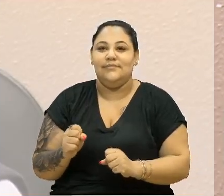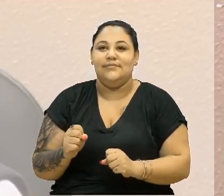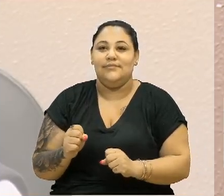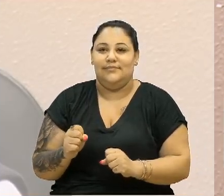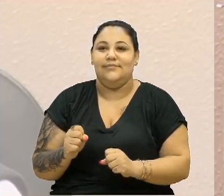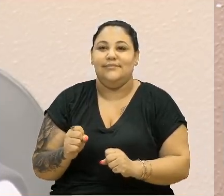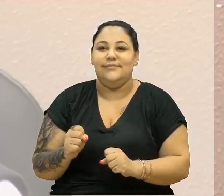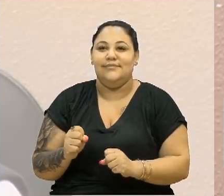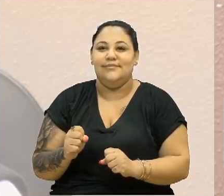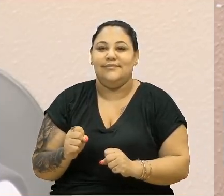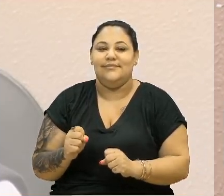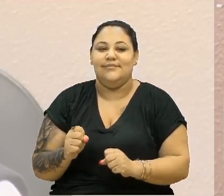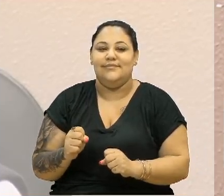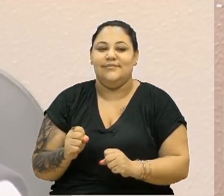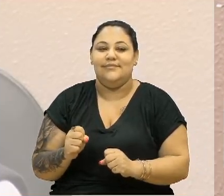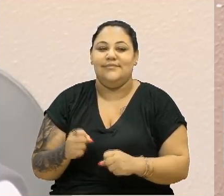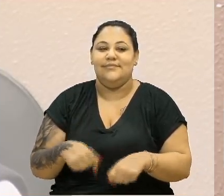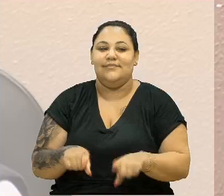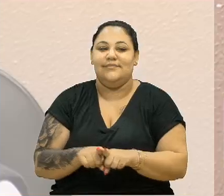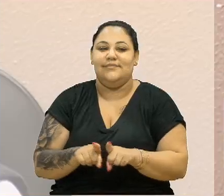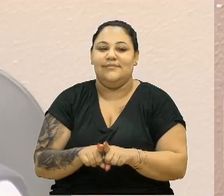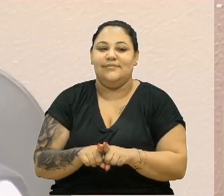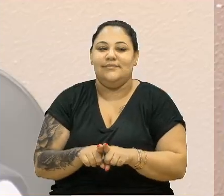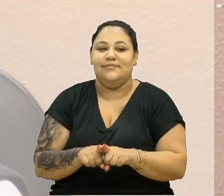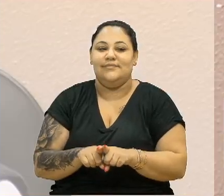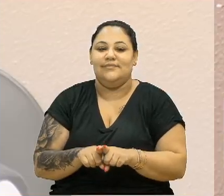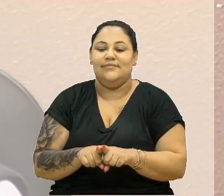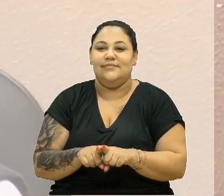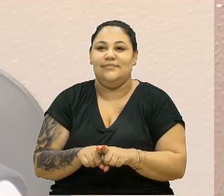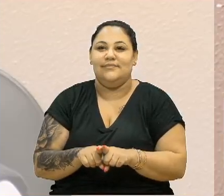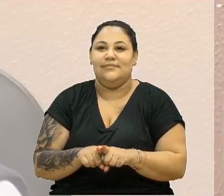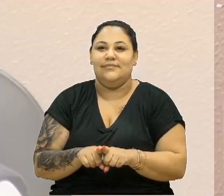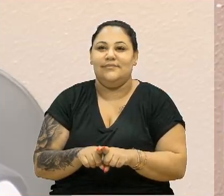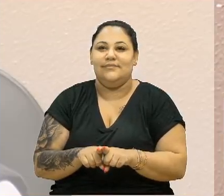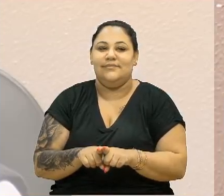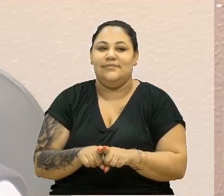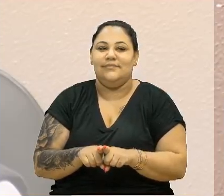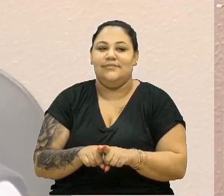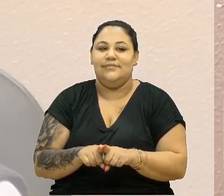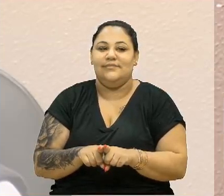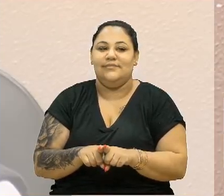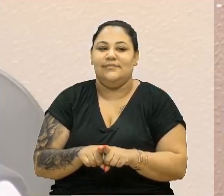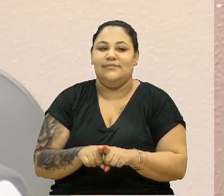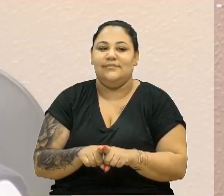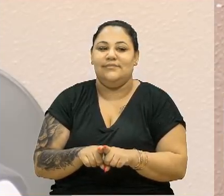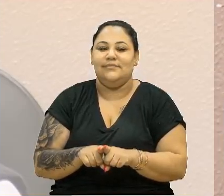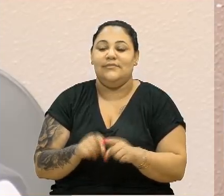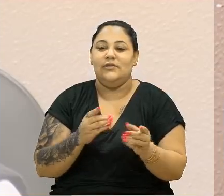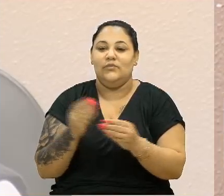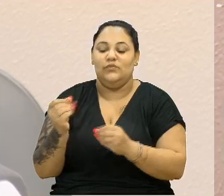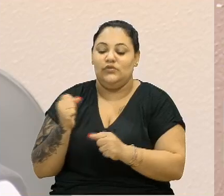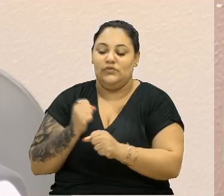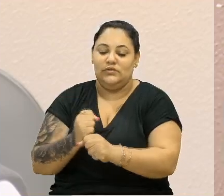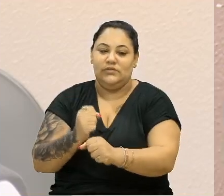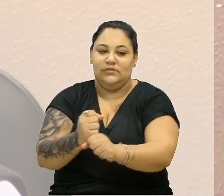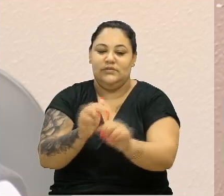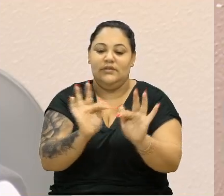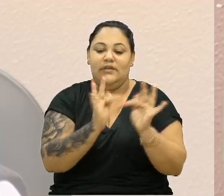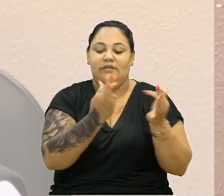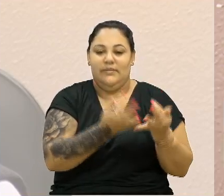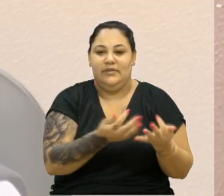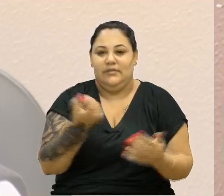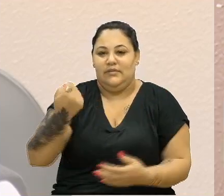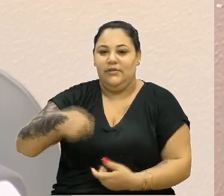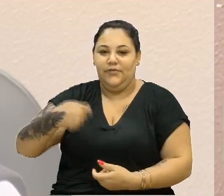Ensino Fundamental Leonel Brizola. Uma escola que há muitos anos as famílias ali